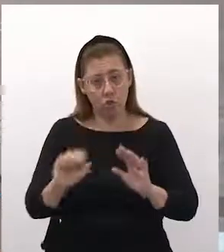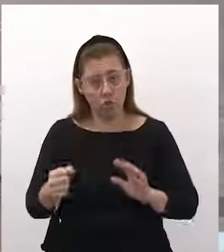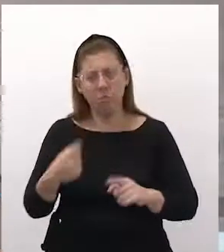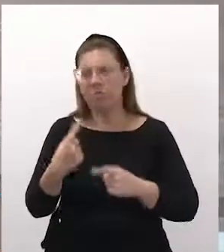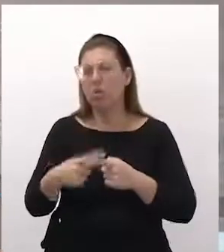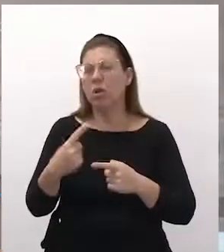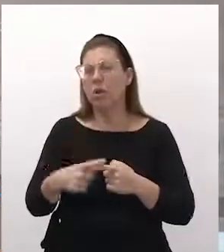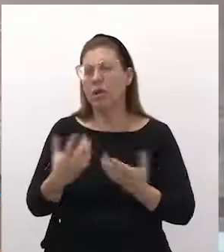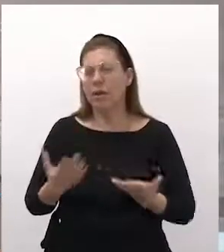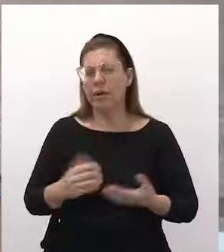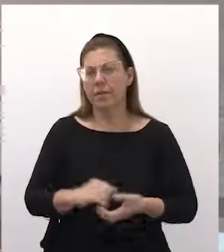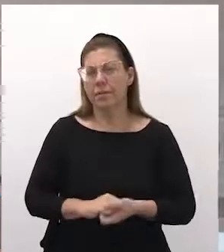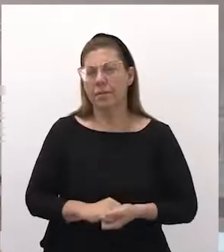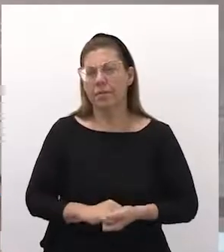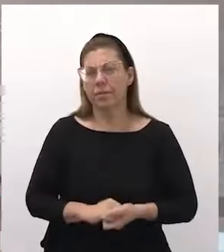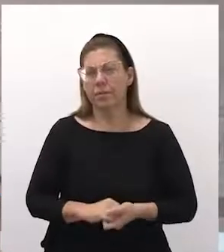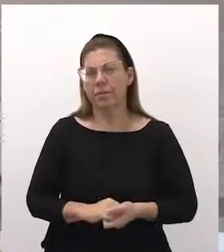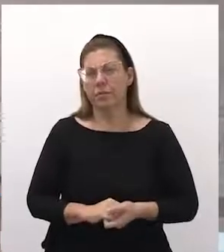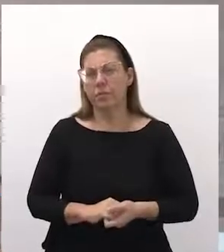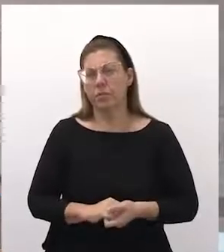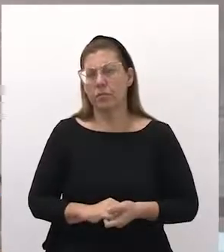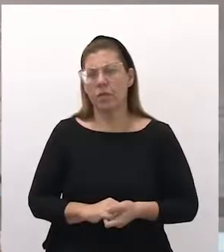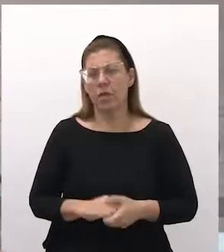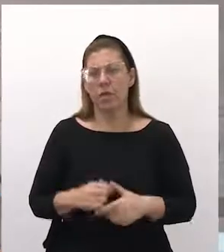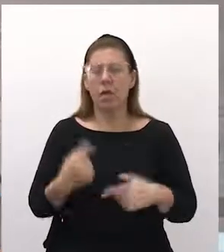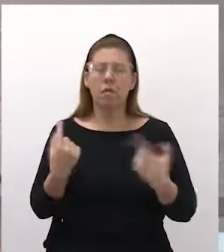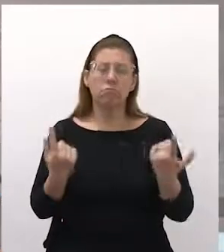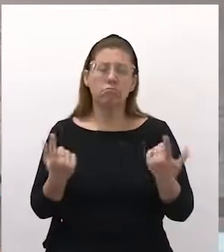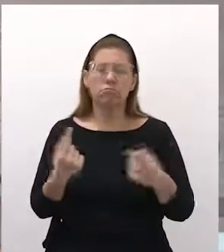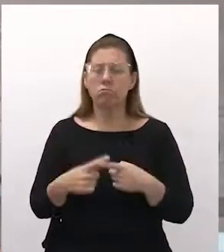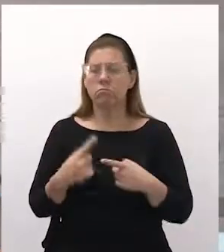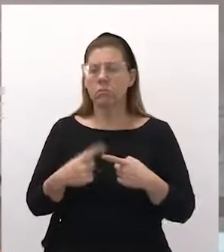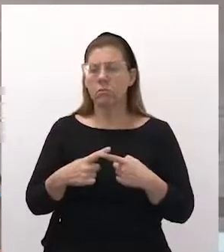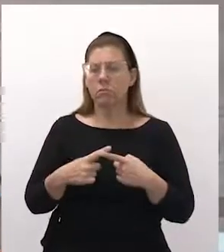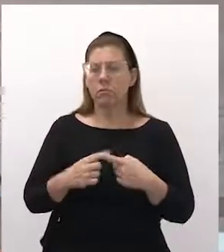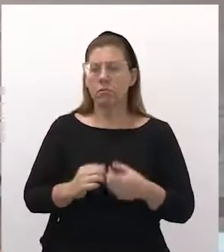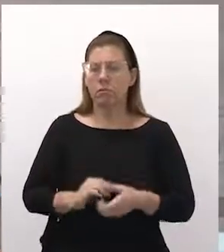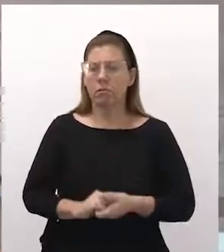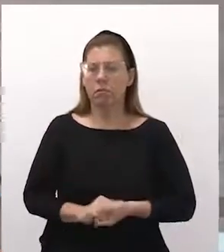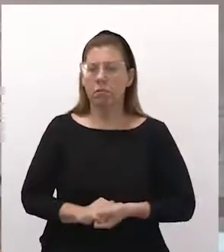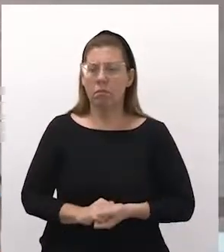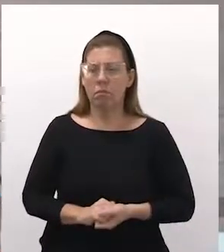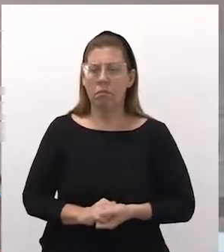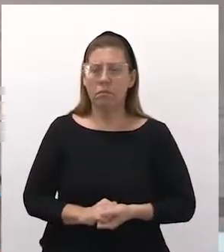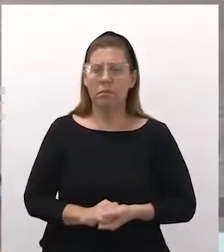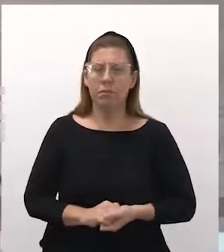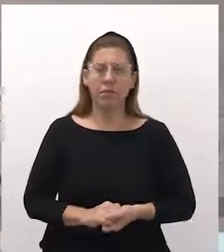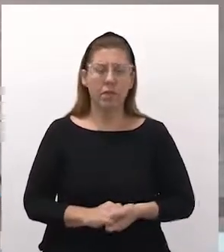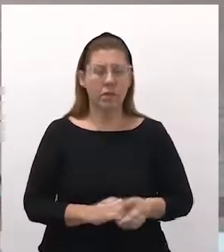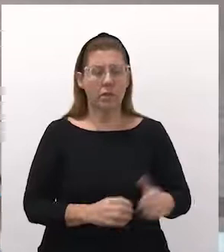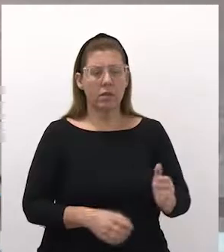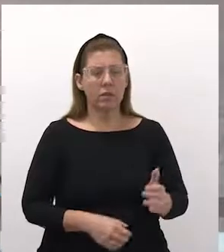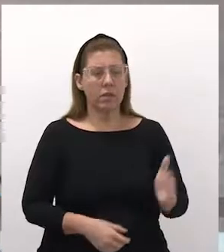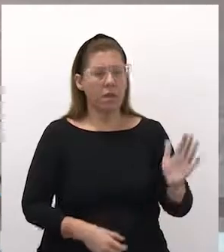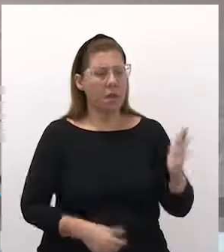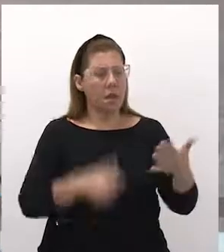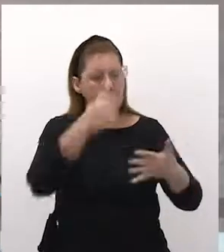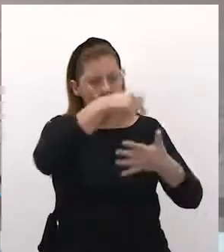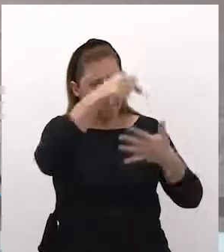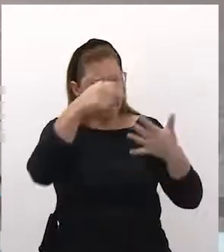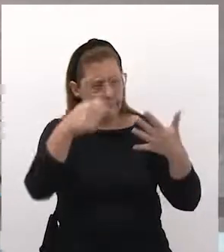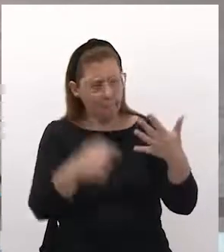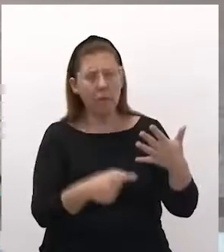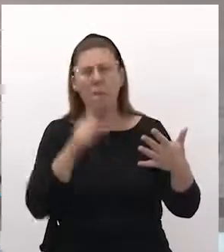né? Por que a gente tem ali? Ali tem a descrição dos riscos é basicamente